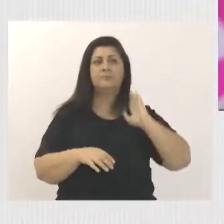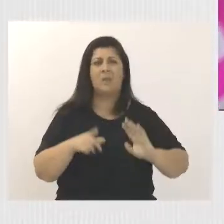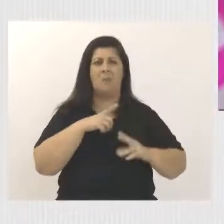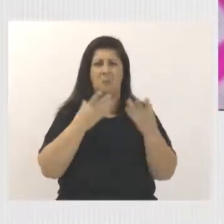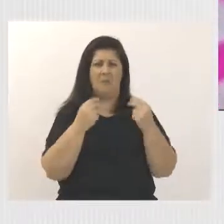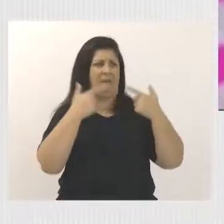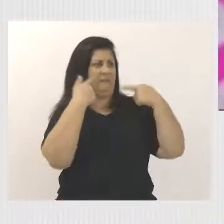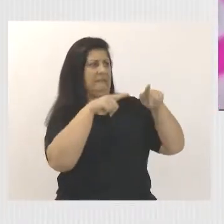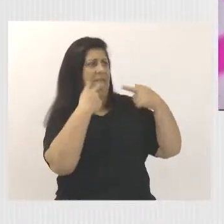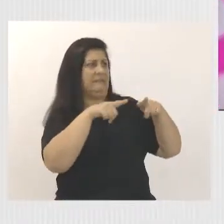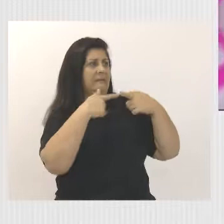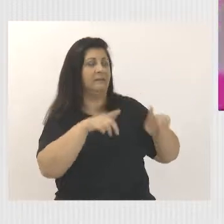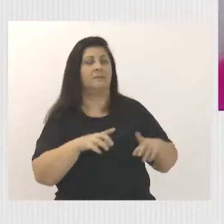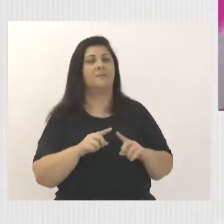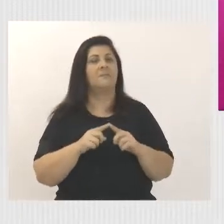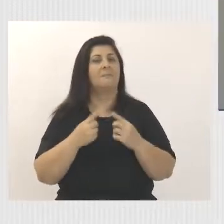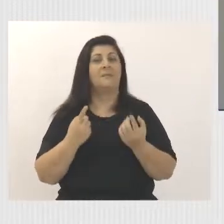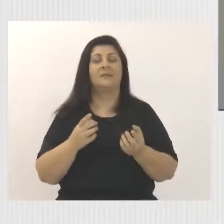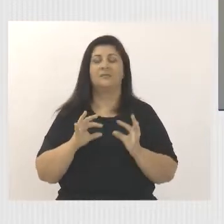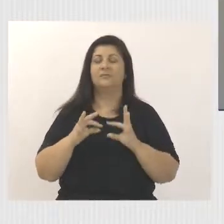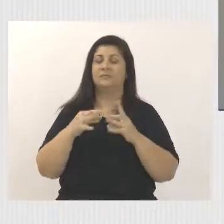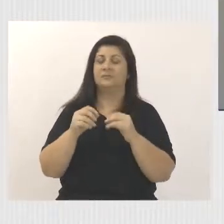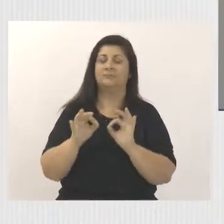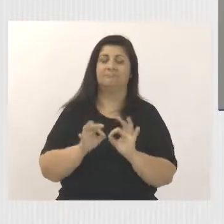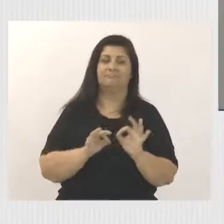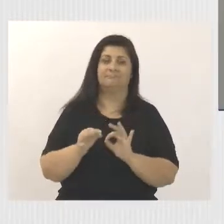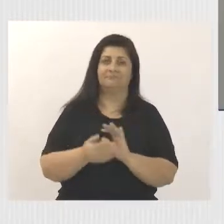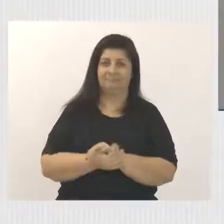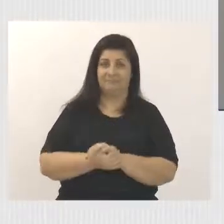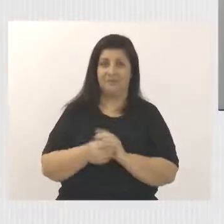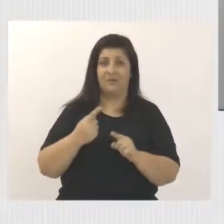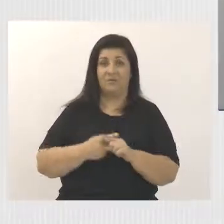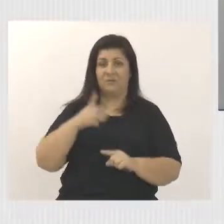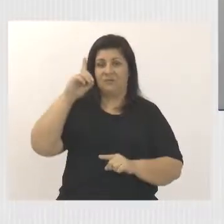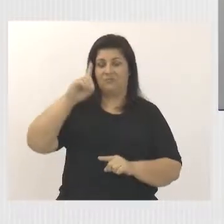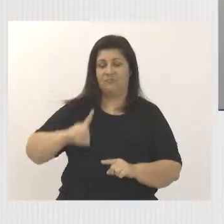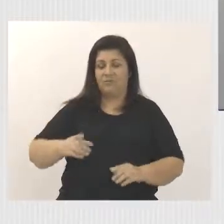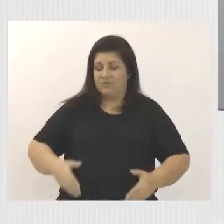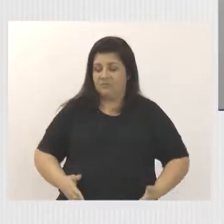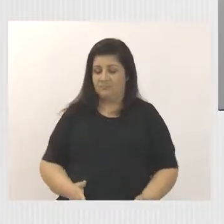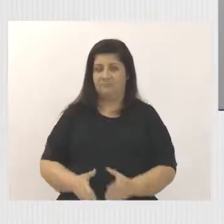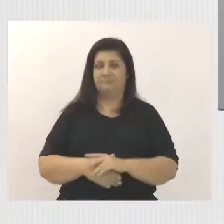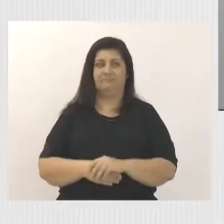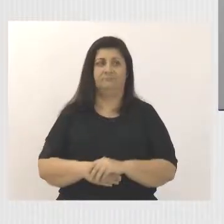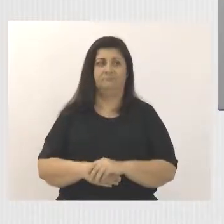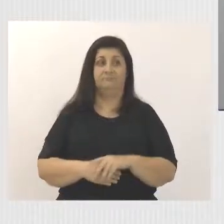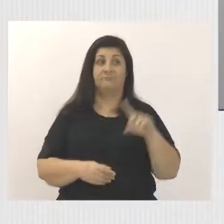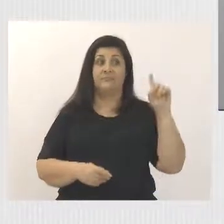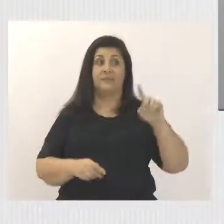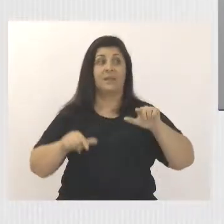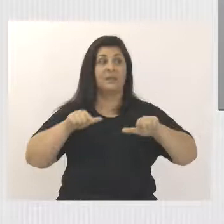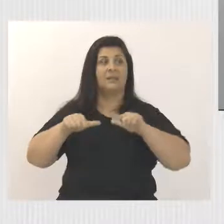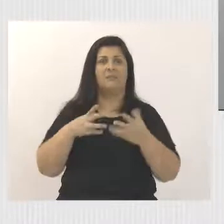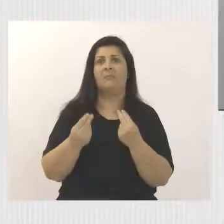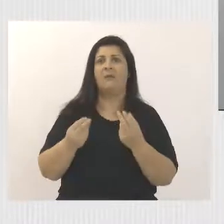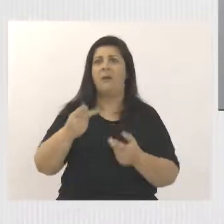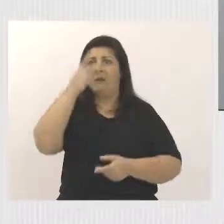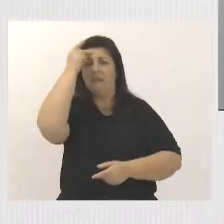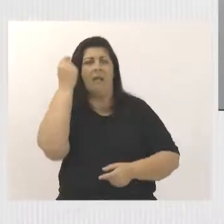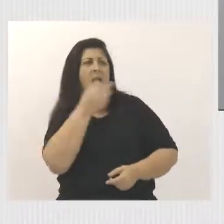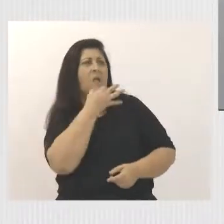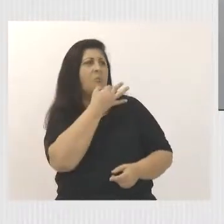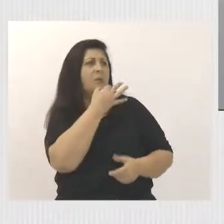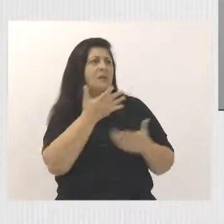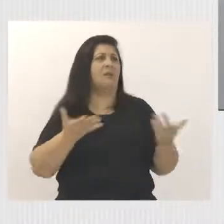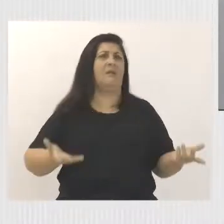por isso, mas tudo foi planejado, pelo direito de parir. Como eu trabalho com muita gente, eu tinha muita opinião. Você é pequena